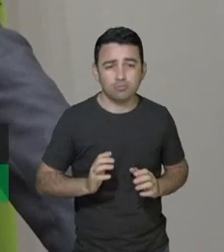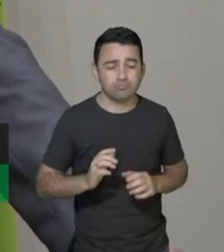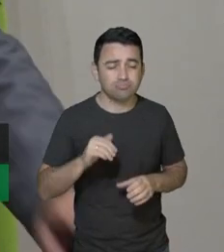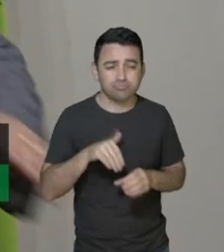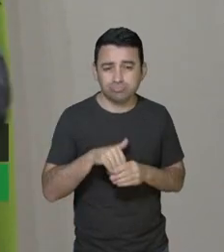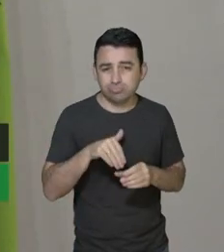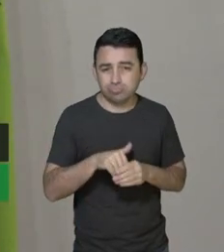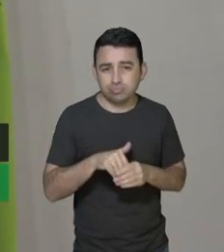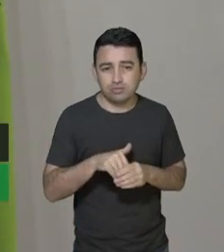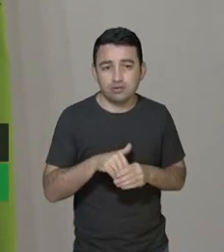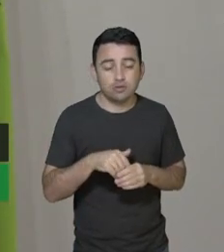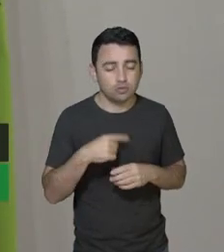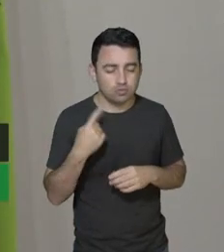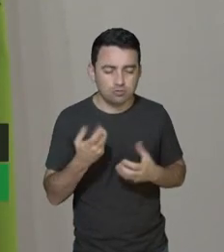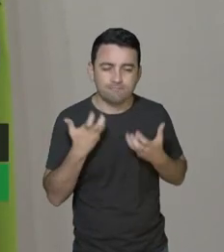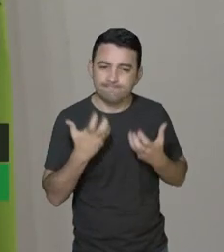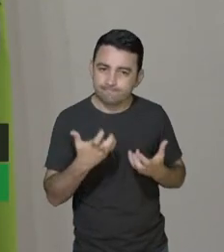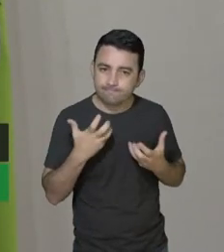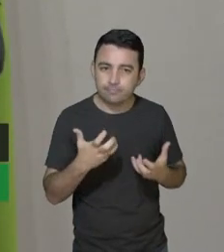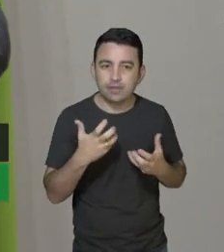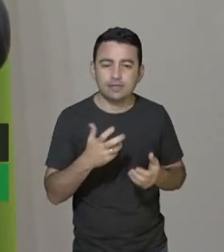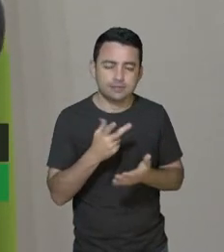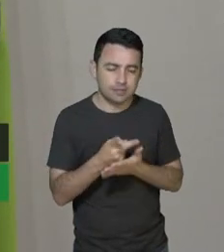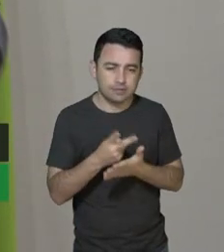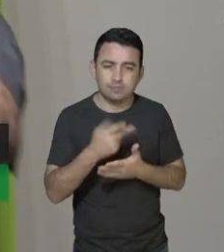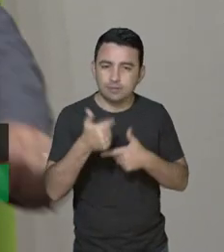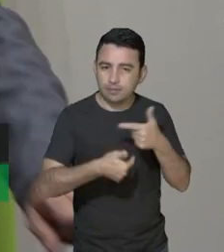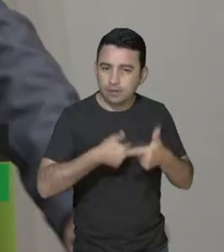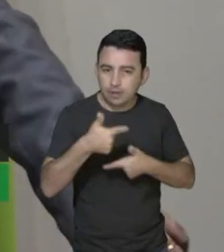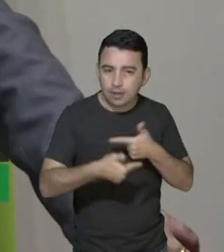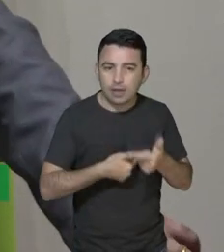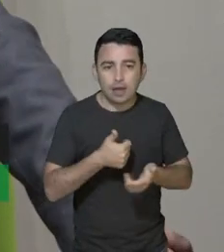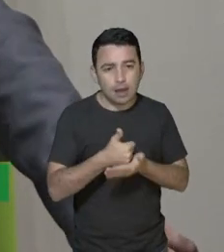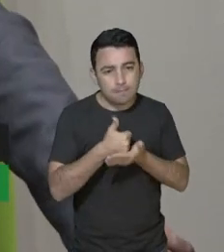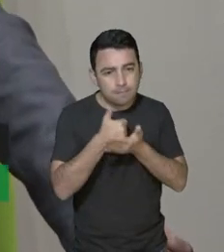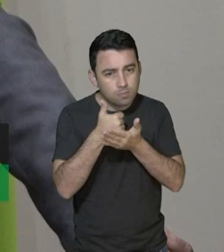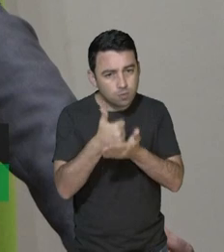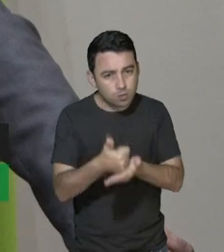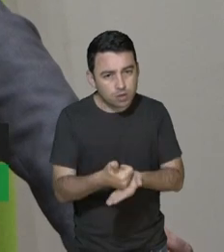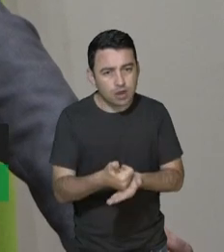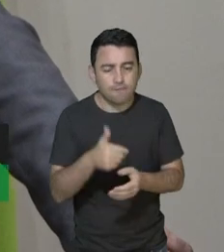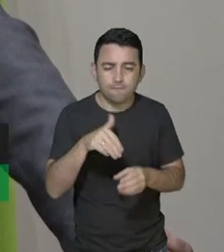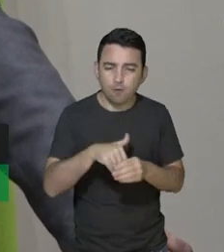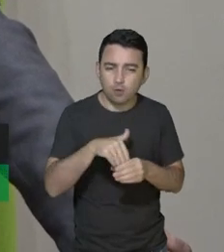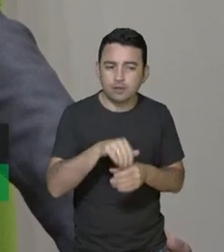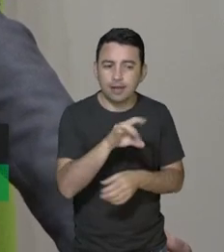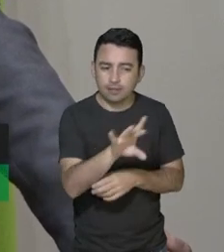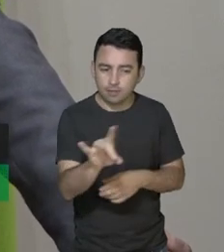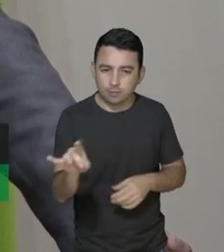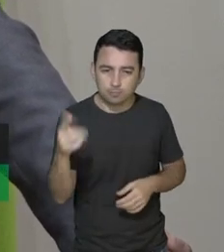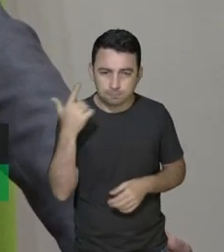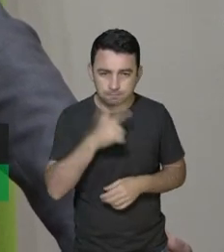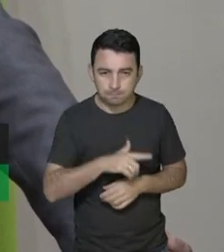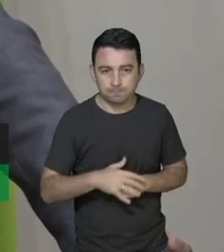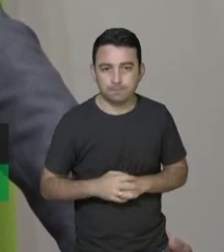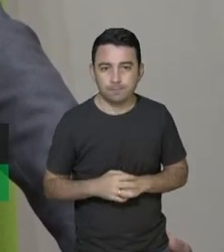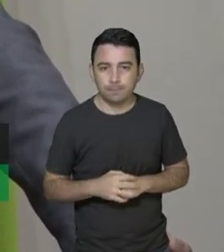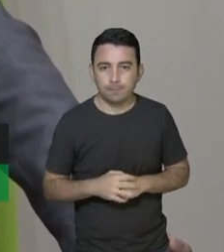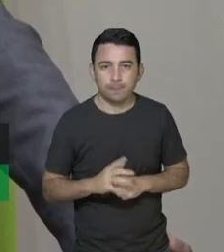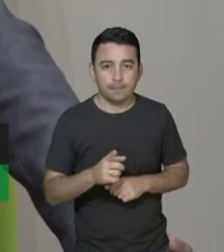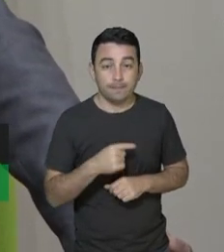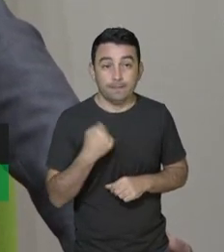E nós vamos procurar trabalhar sempre para sempre honrar cada um dos votos que cada um de nós fez. Nós não